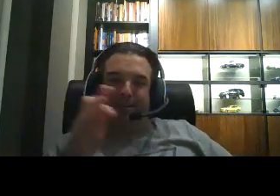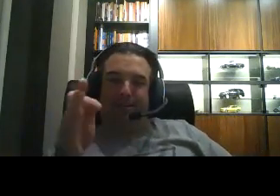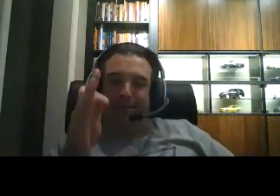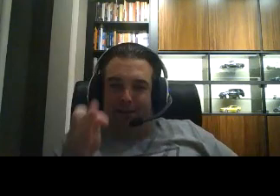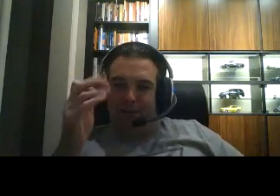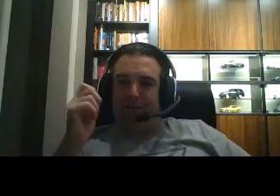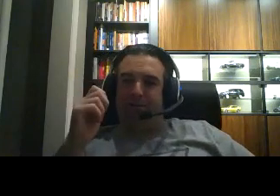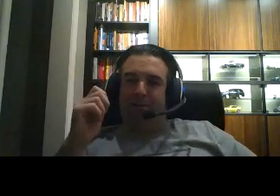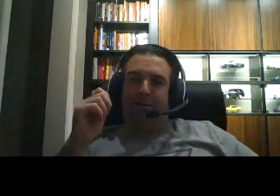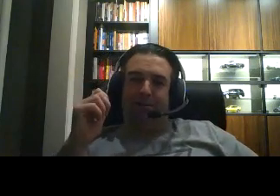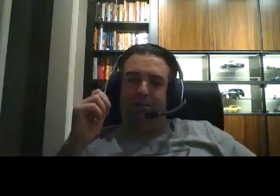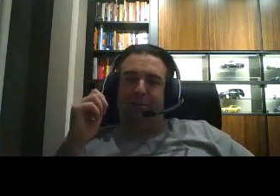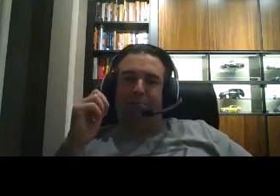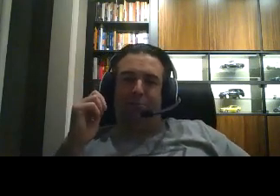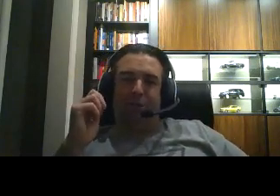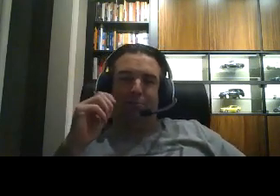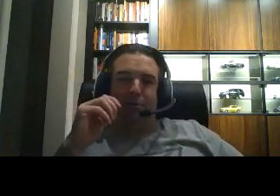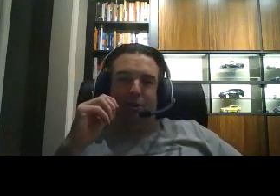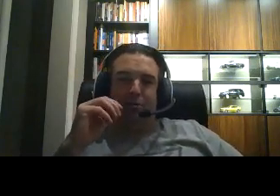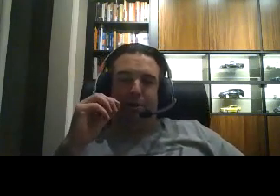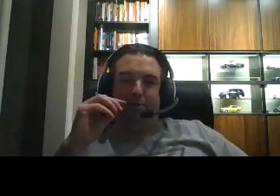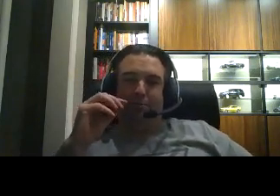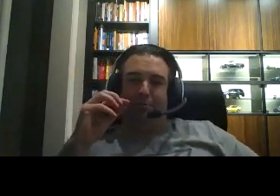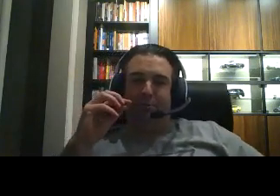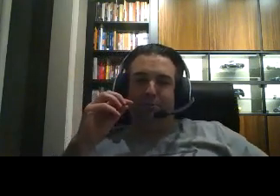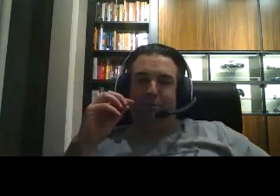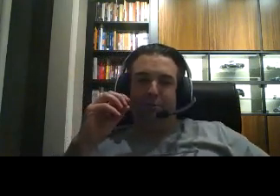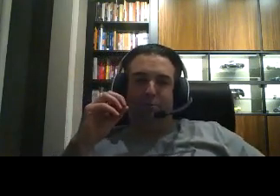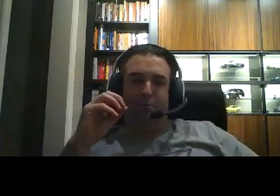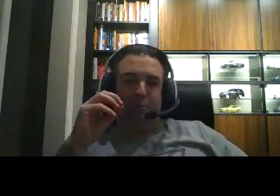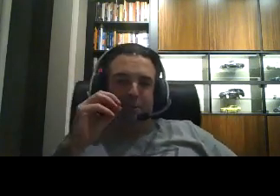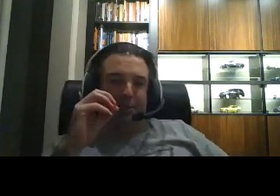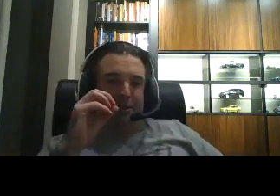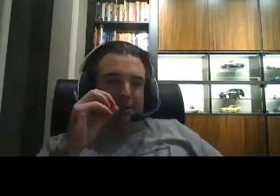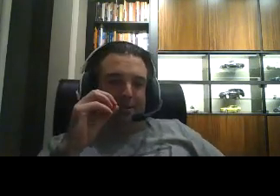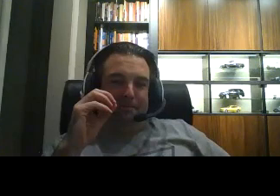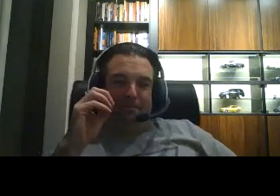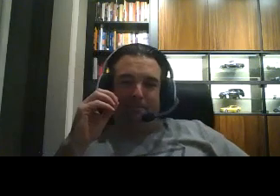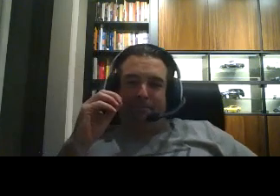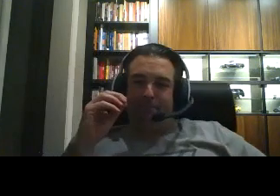ali. Aí, ó. Temos mais um defensor do Zoom.